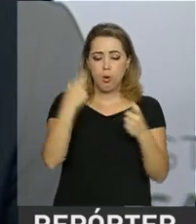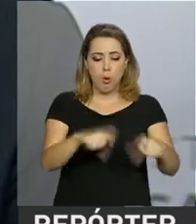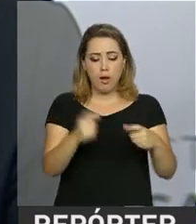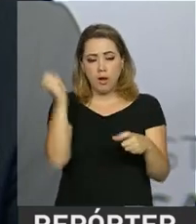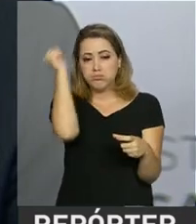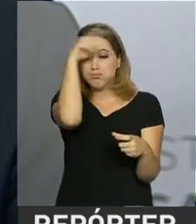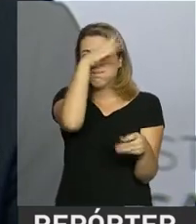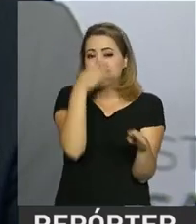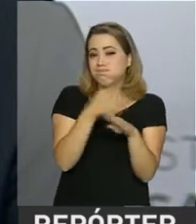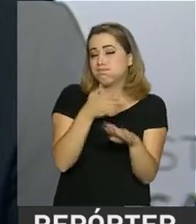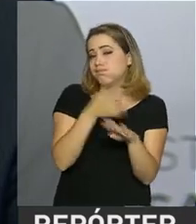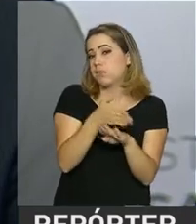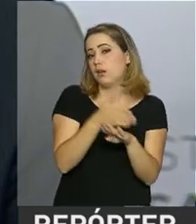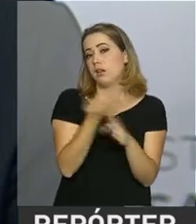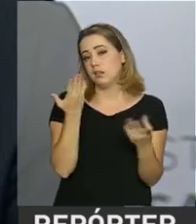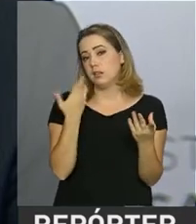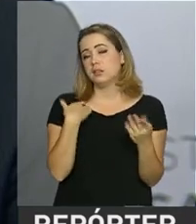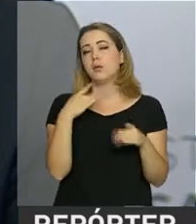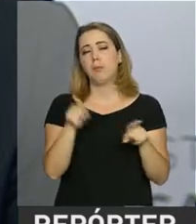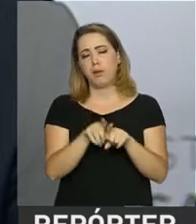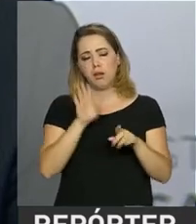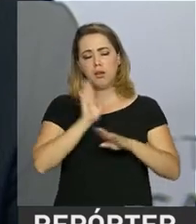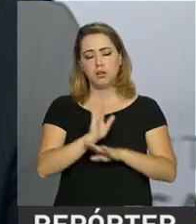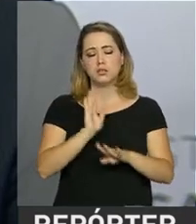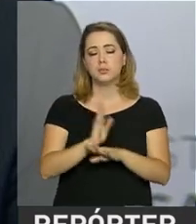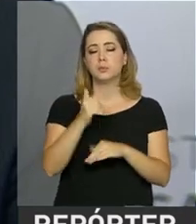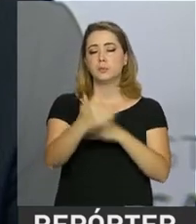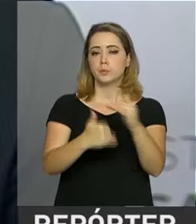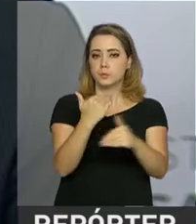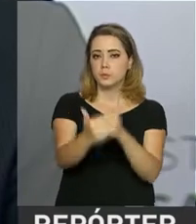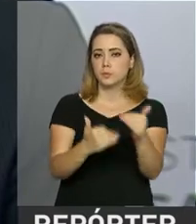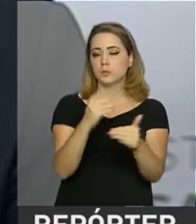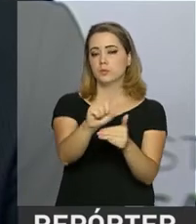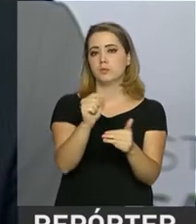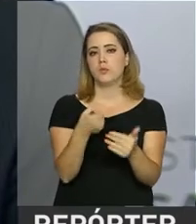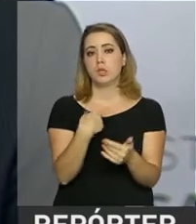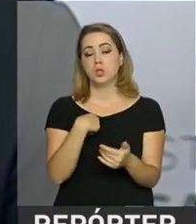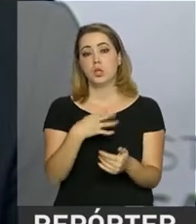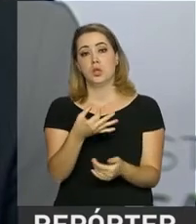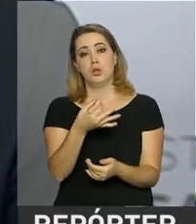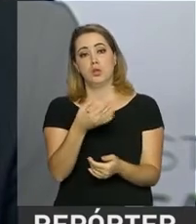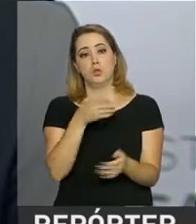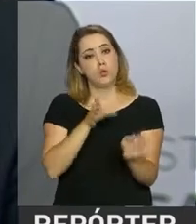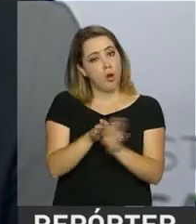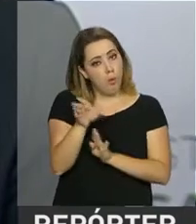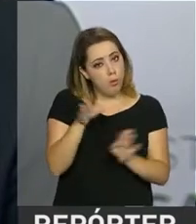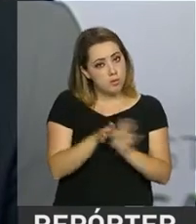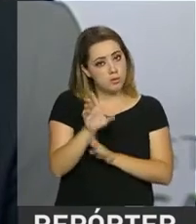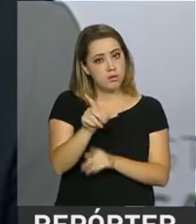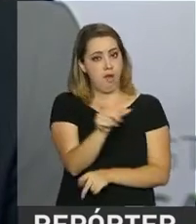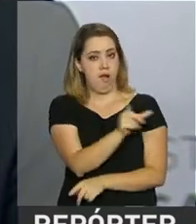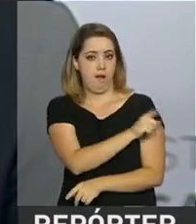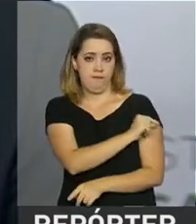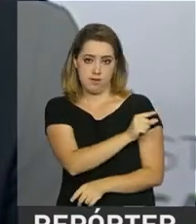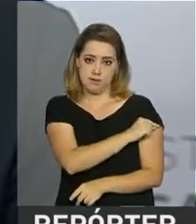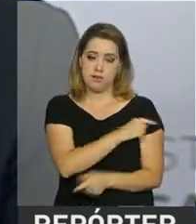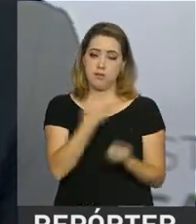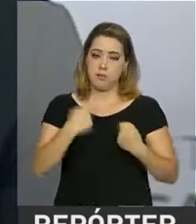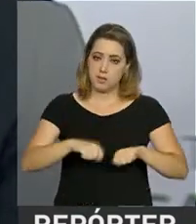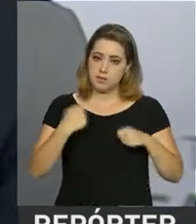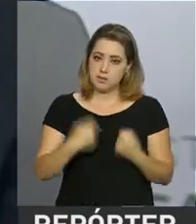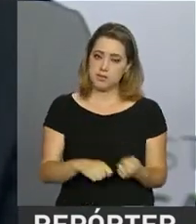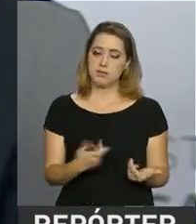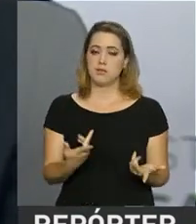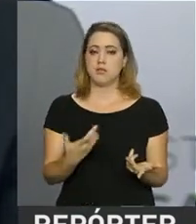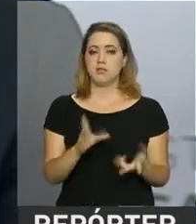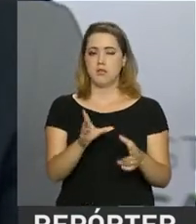acesso e também ajudando nesse processo de convencimento de levar a vacina a quem realmente precisa mais